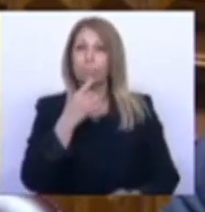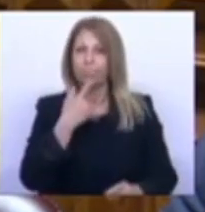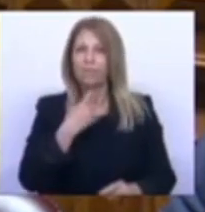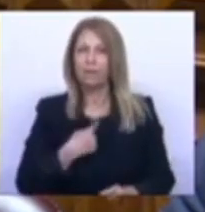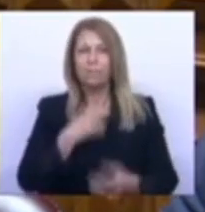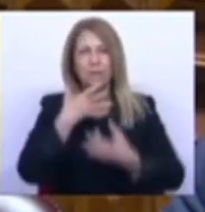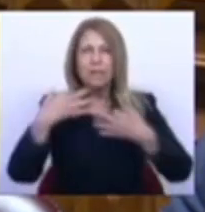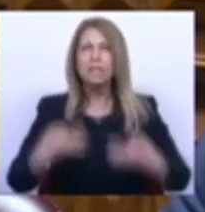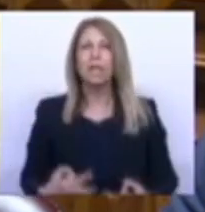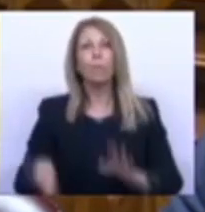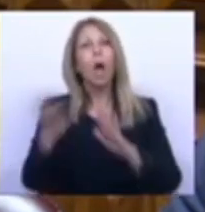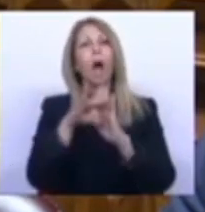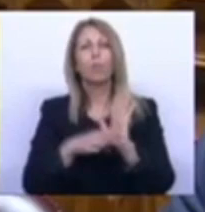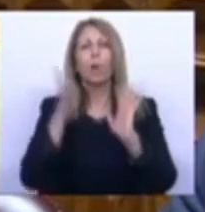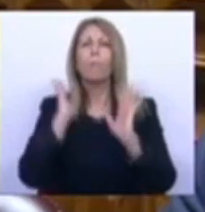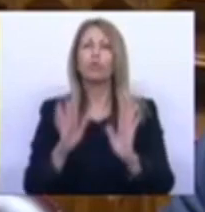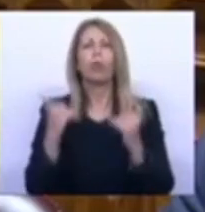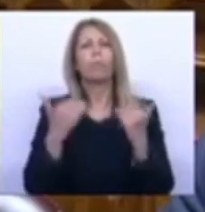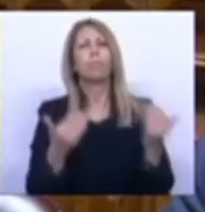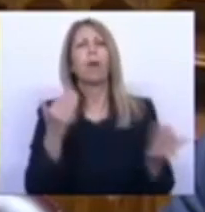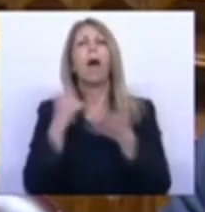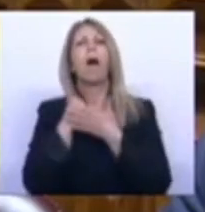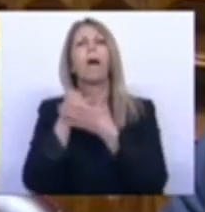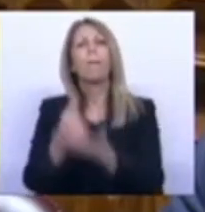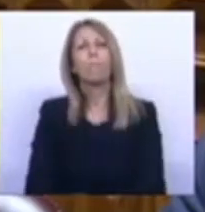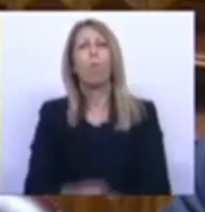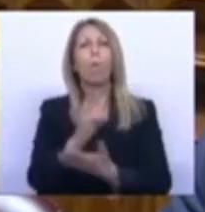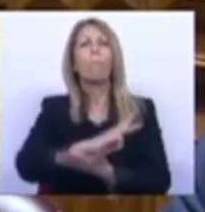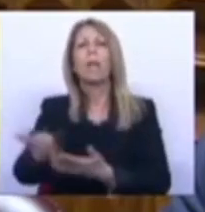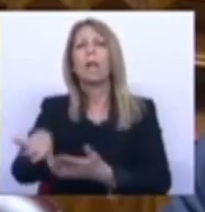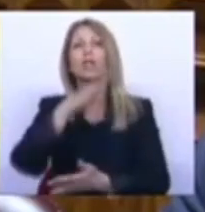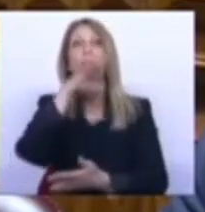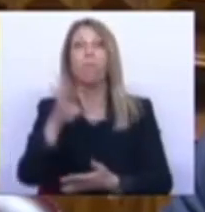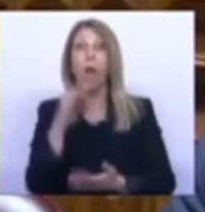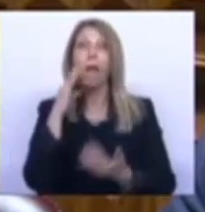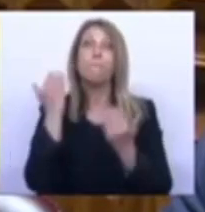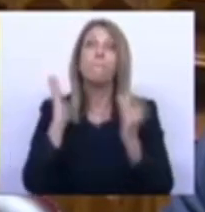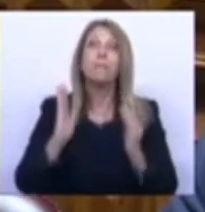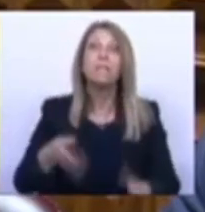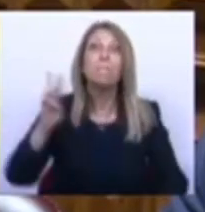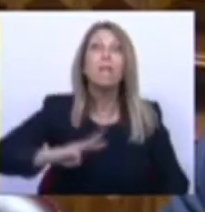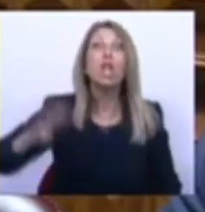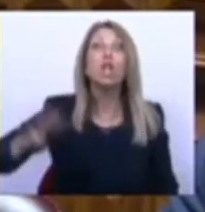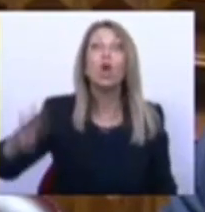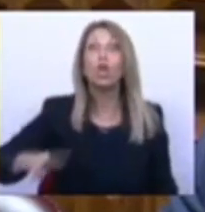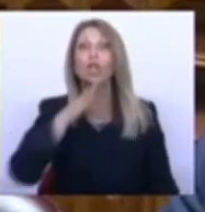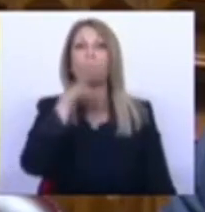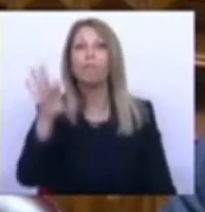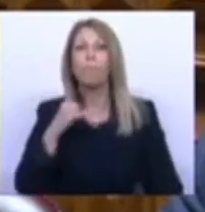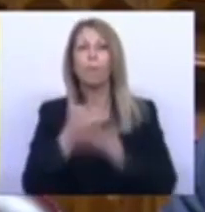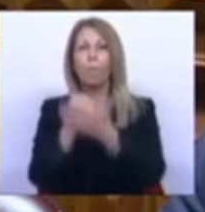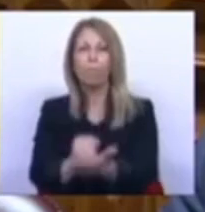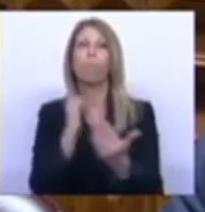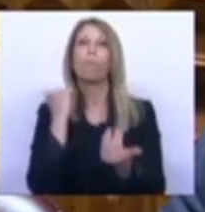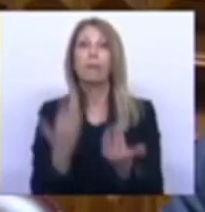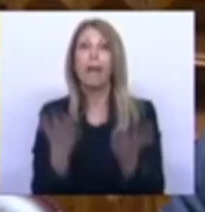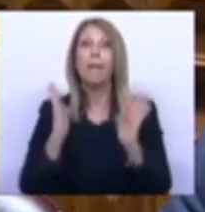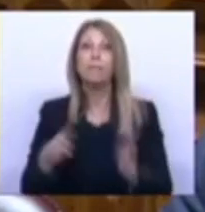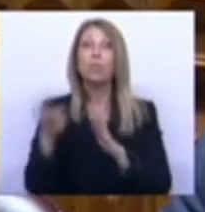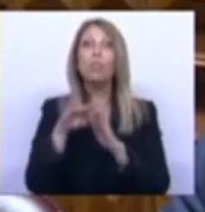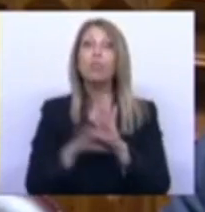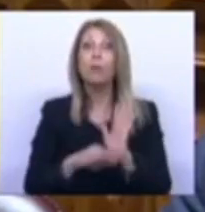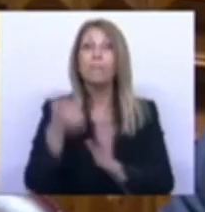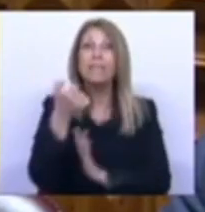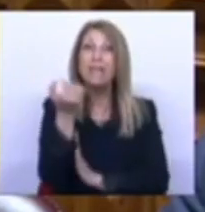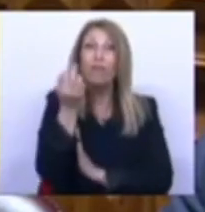que já atingiu dezenas de milhares de famílias. É preciso chegar mais longe, a centenas de milhares e a milhões de pessoas que ainda esperam. É preciso um programa 5 vezes maior.